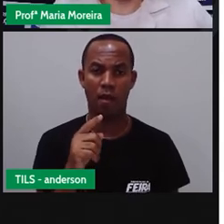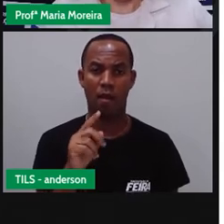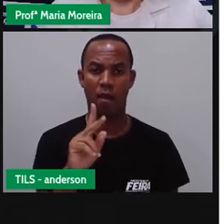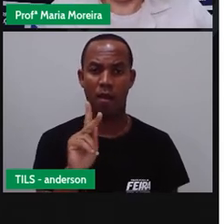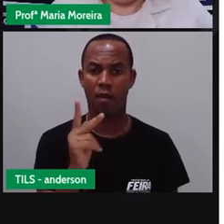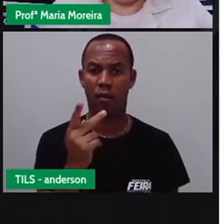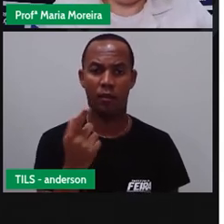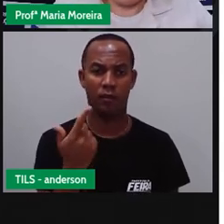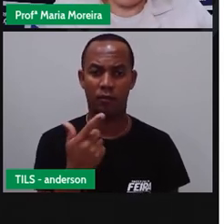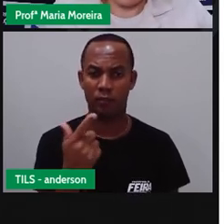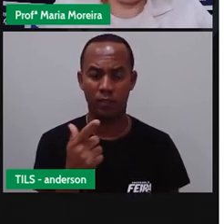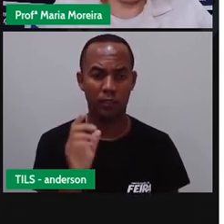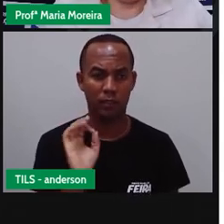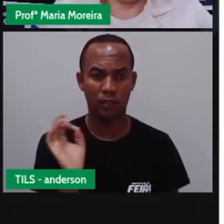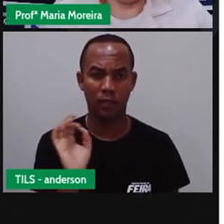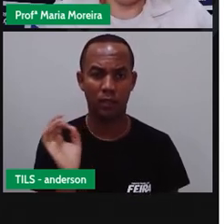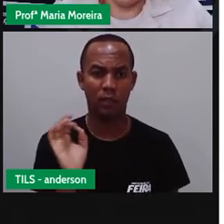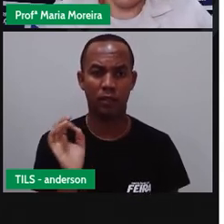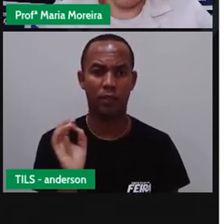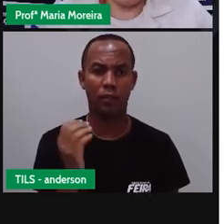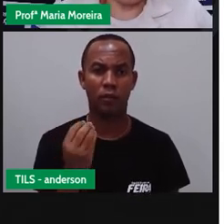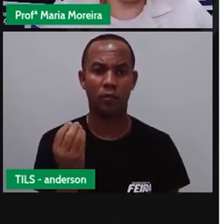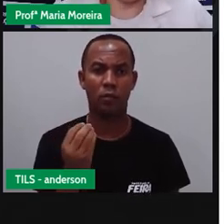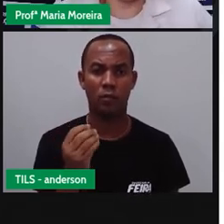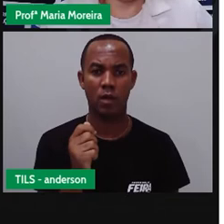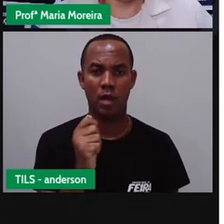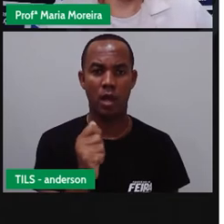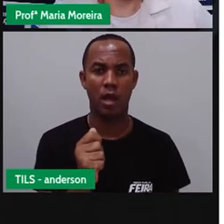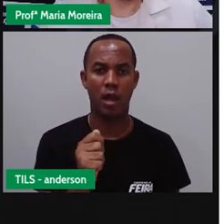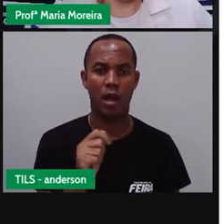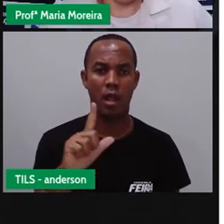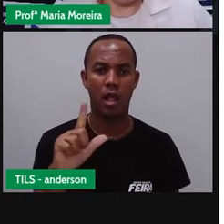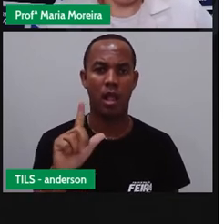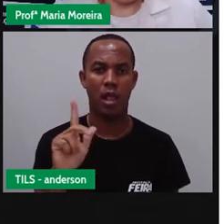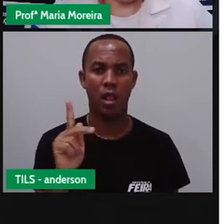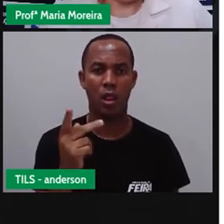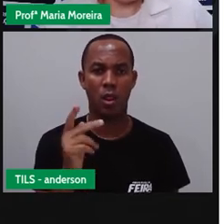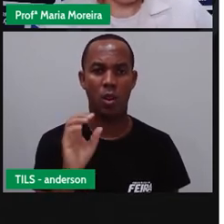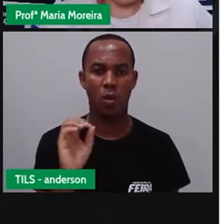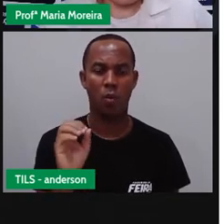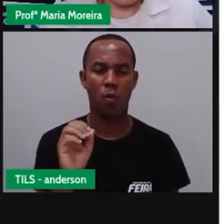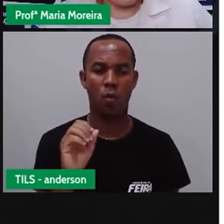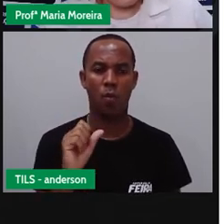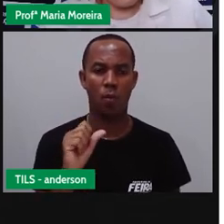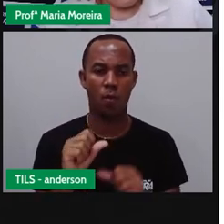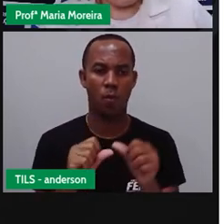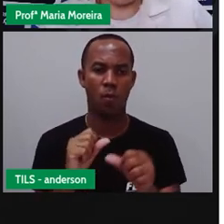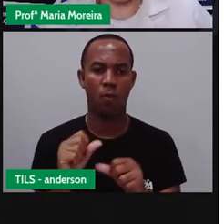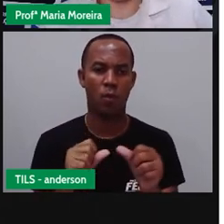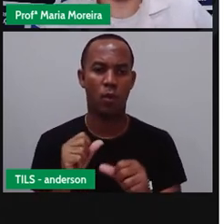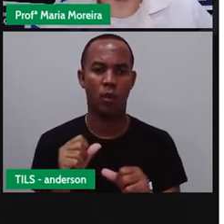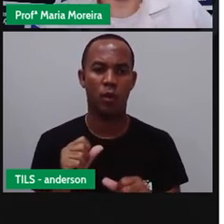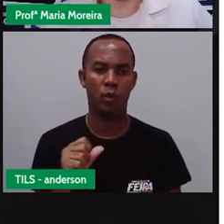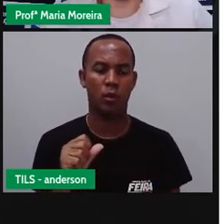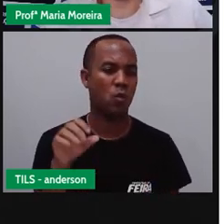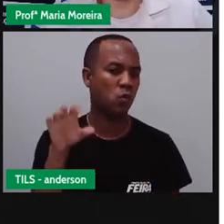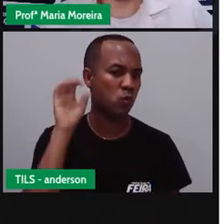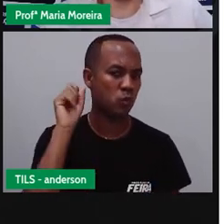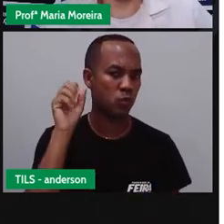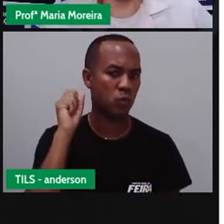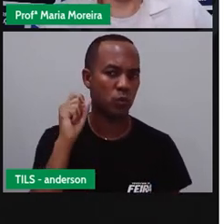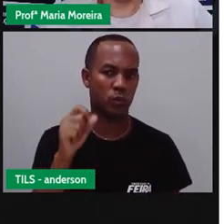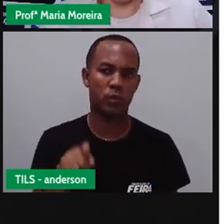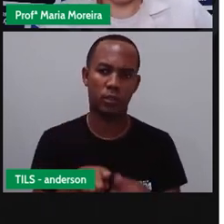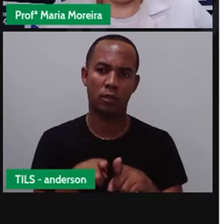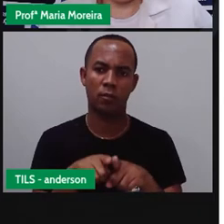Paulo com hh i o muda o som chuva ó